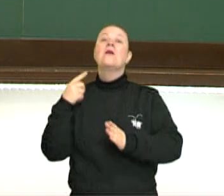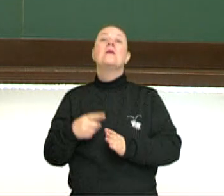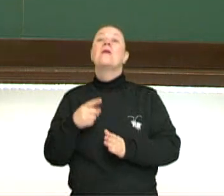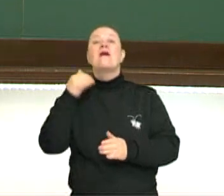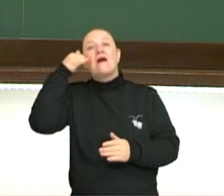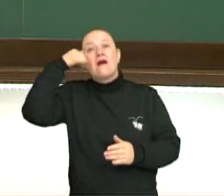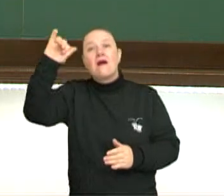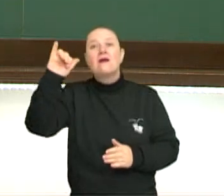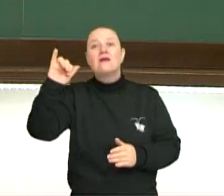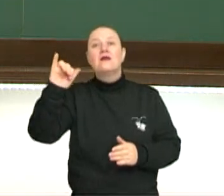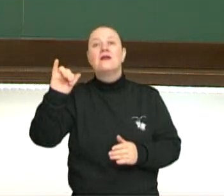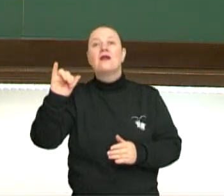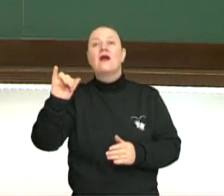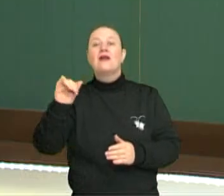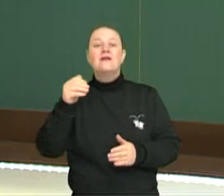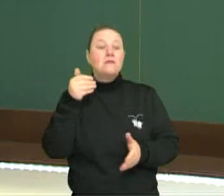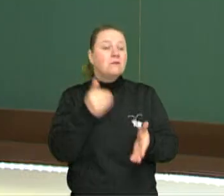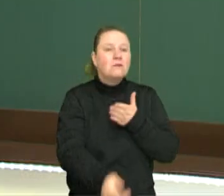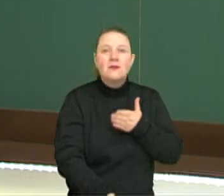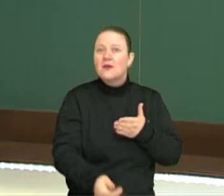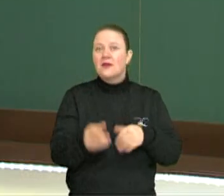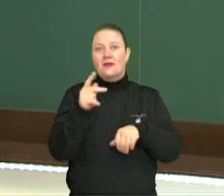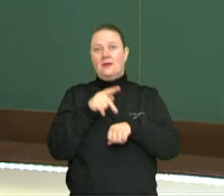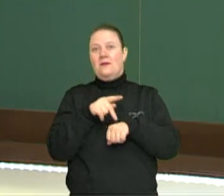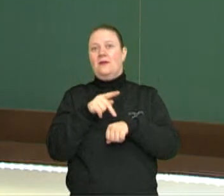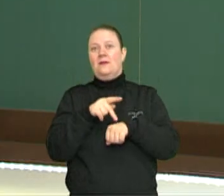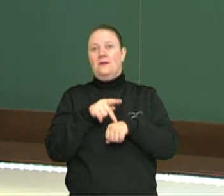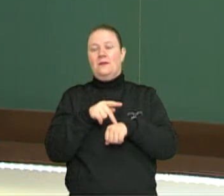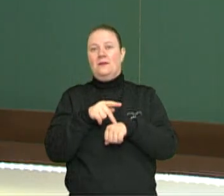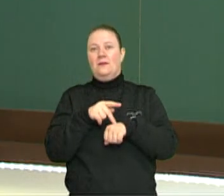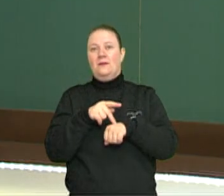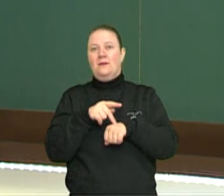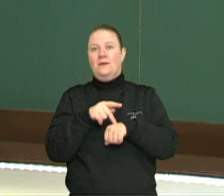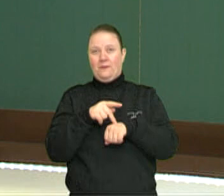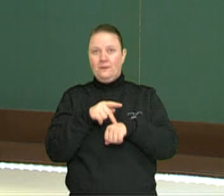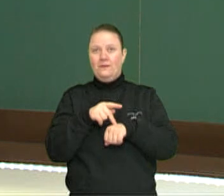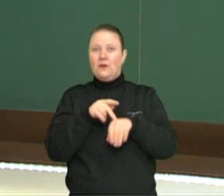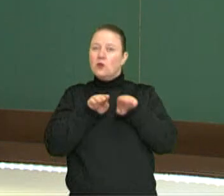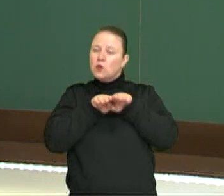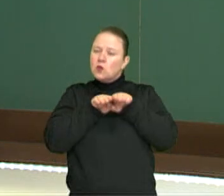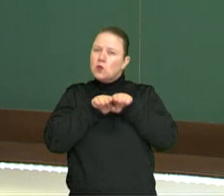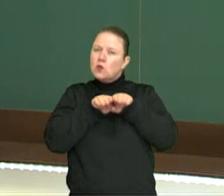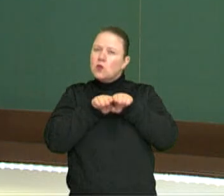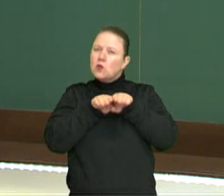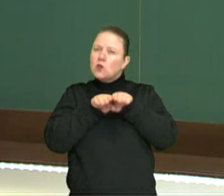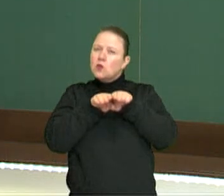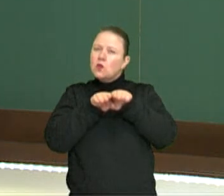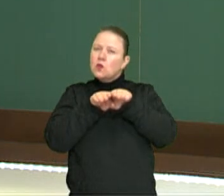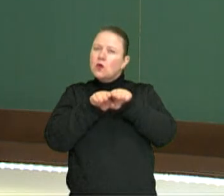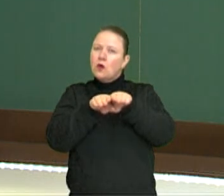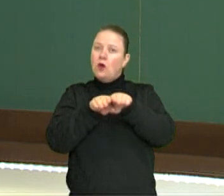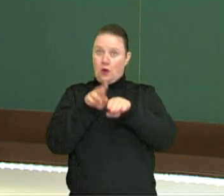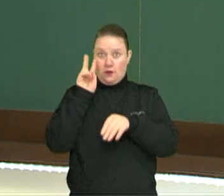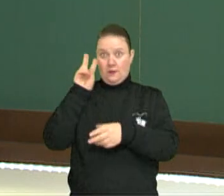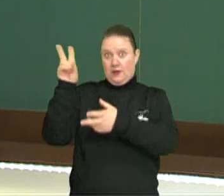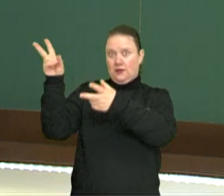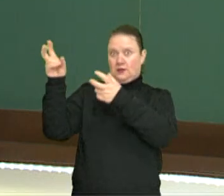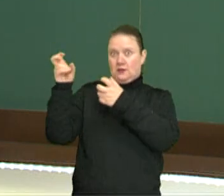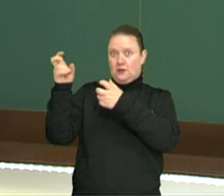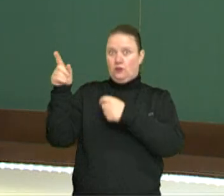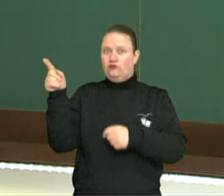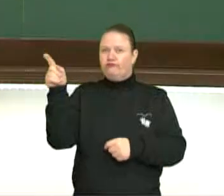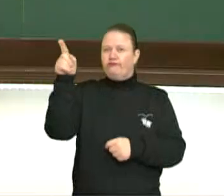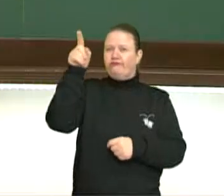reta, ou seja, naquela situação de equilíbrio que a gente comentou, certo? Então, de novo, está tendo um